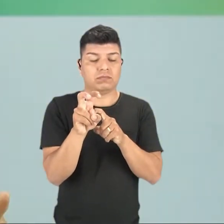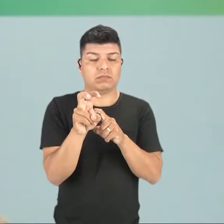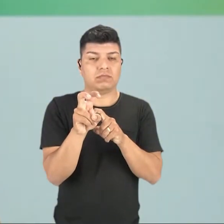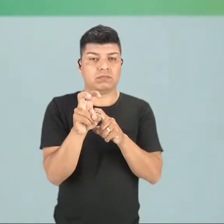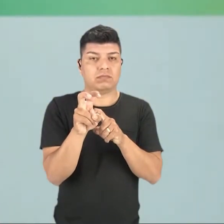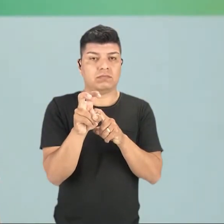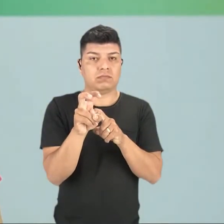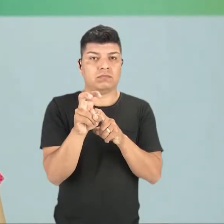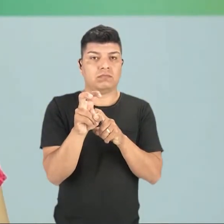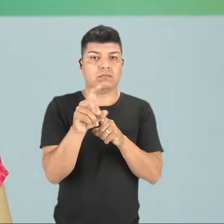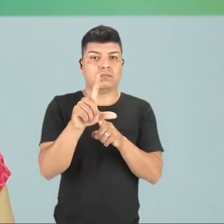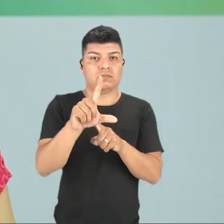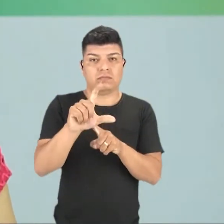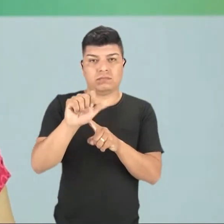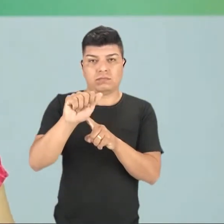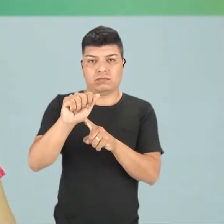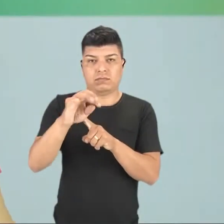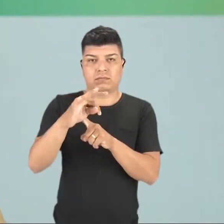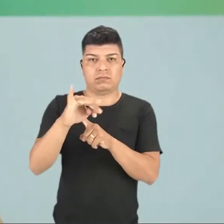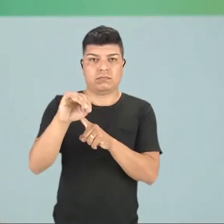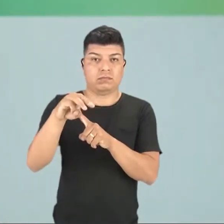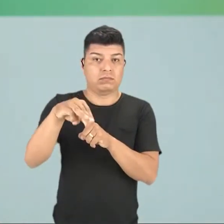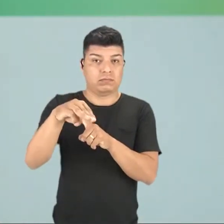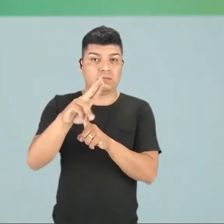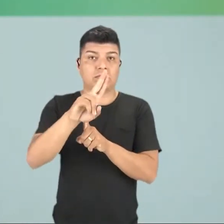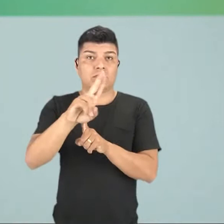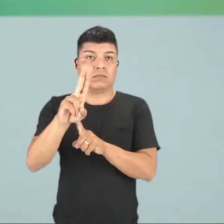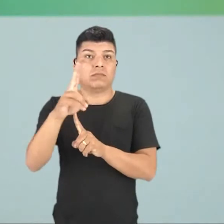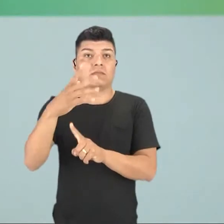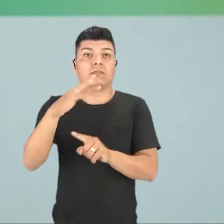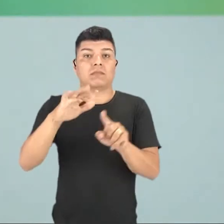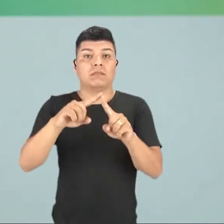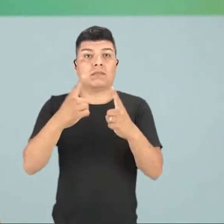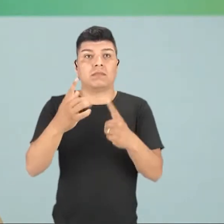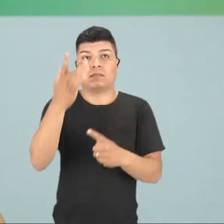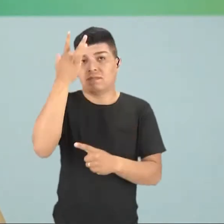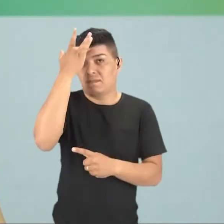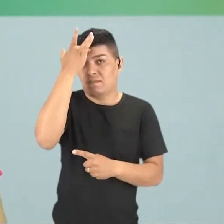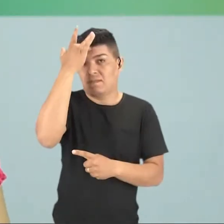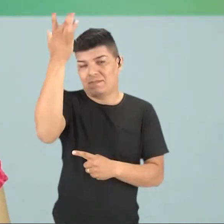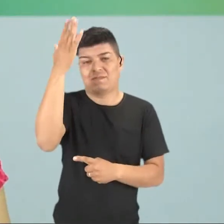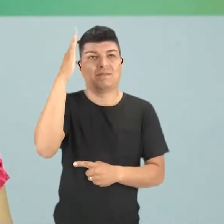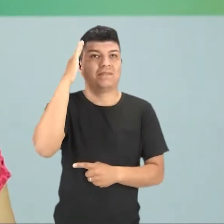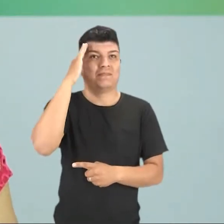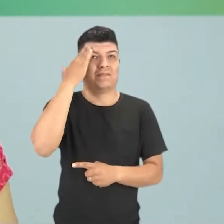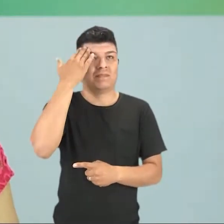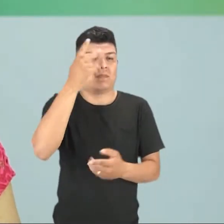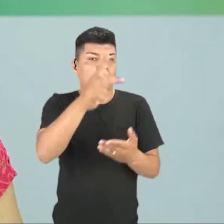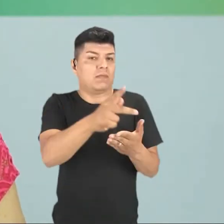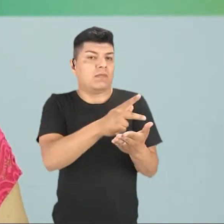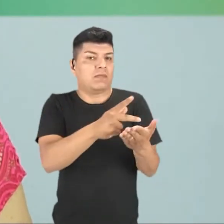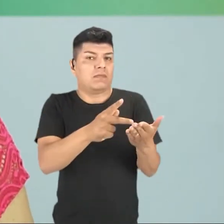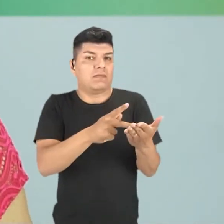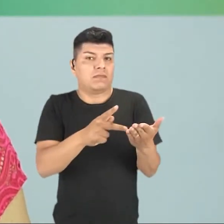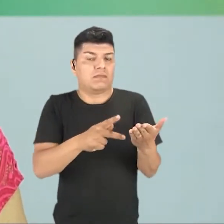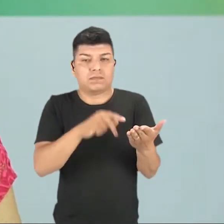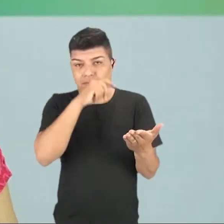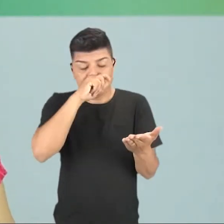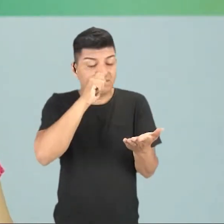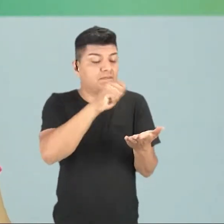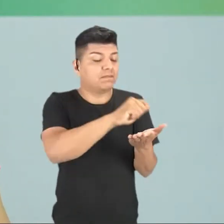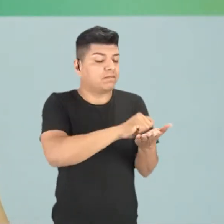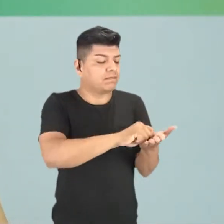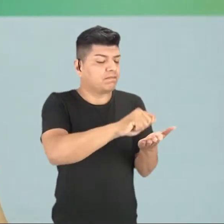que é em latim os nomes, mas é fácil de compreender. Nos seus poemas, eles colocavam